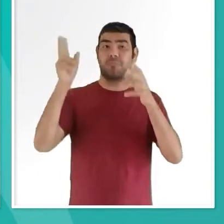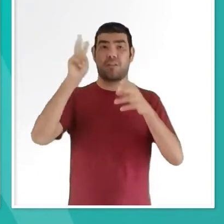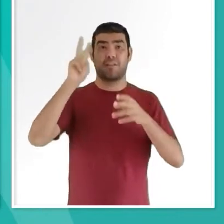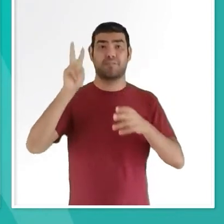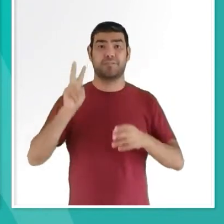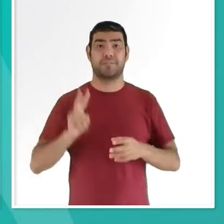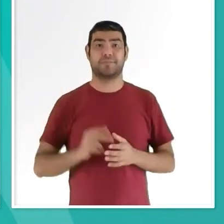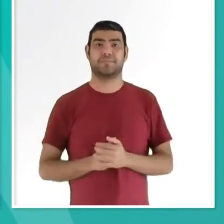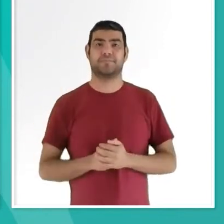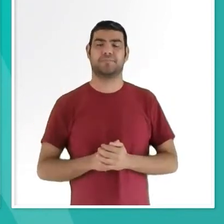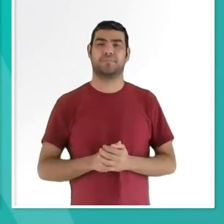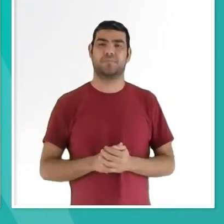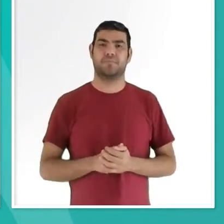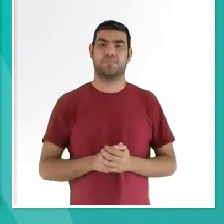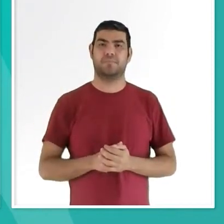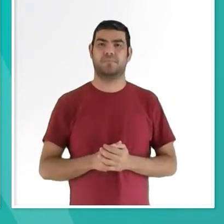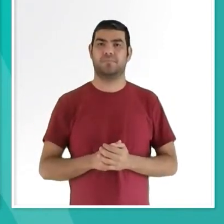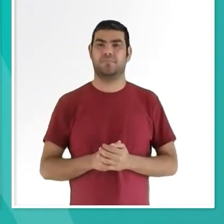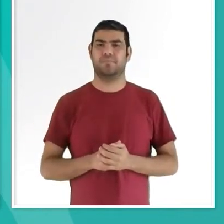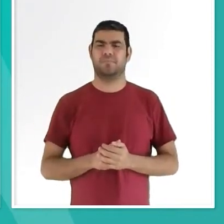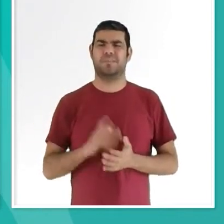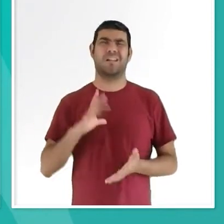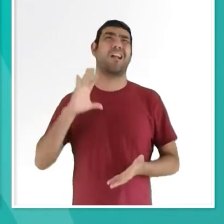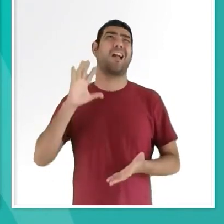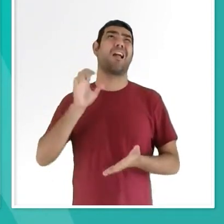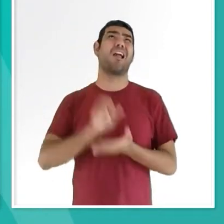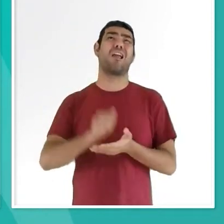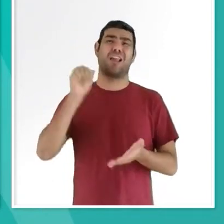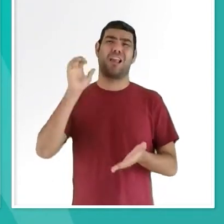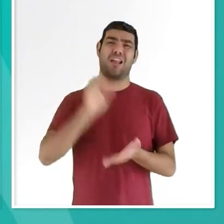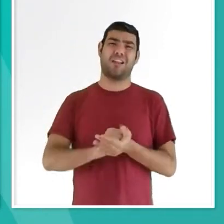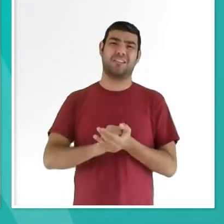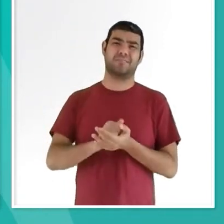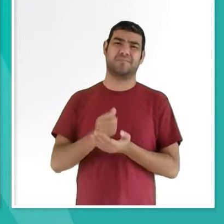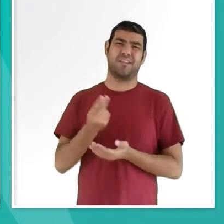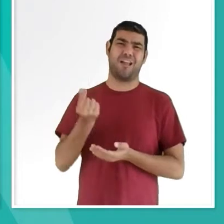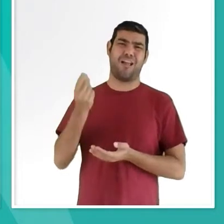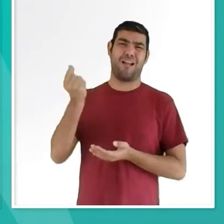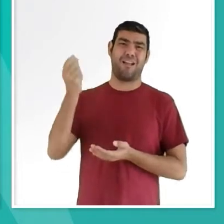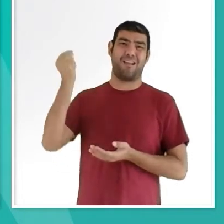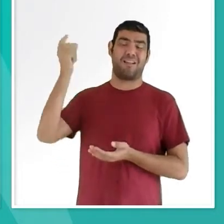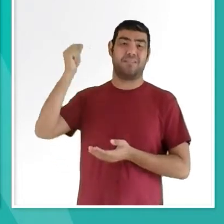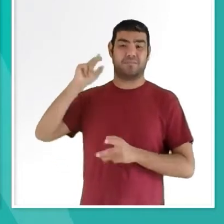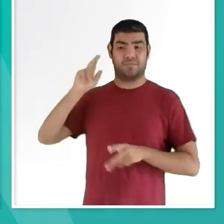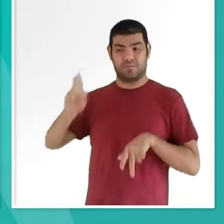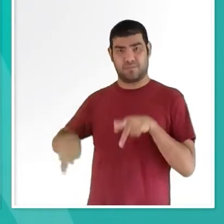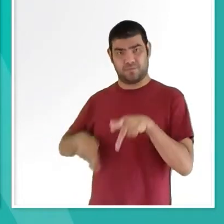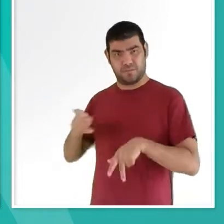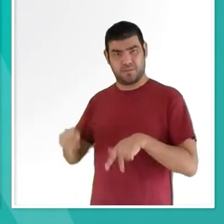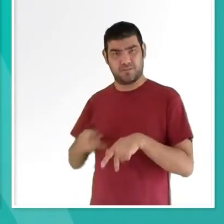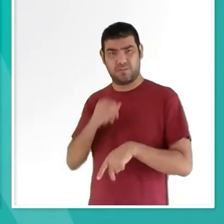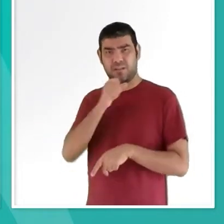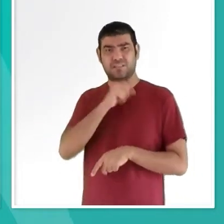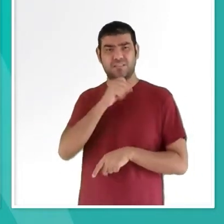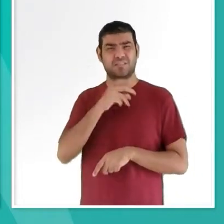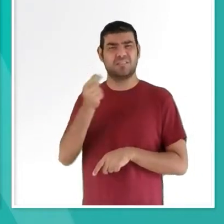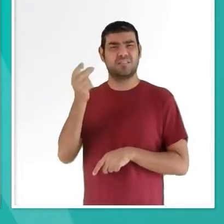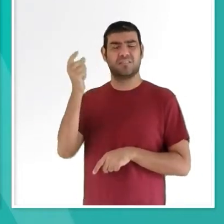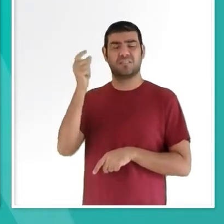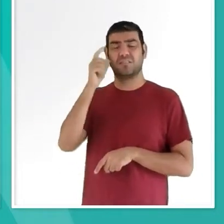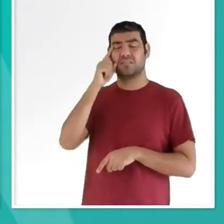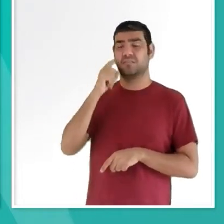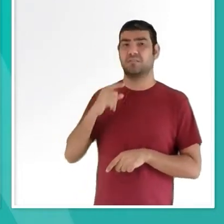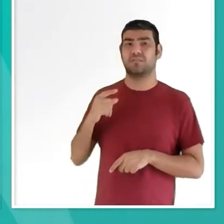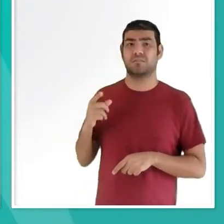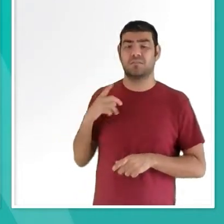há registros muito antigos de várias civilizações antigas que foi encontrado